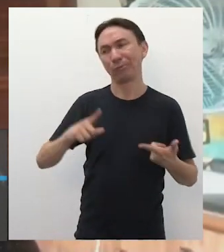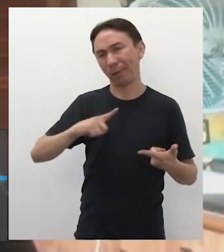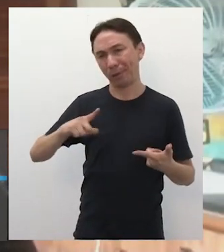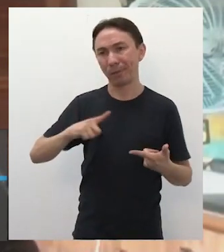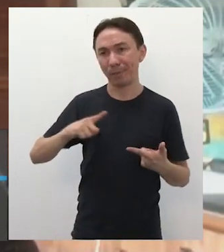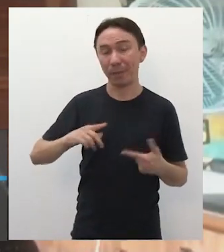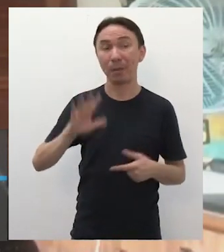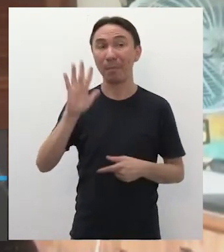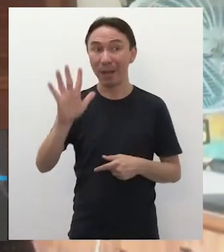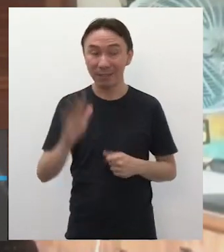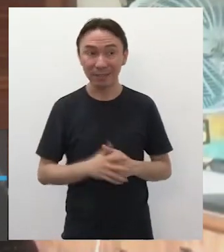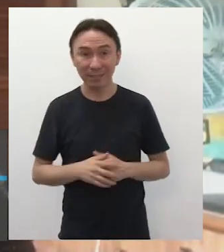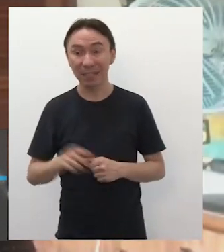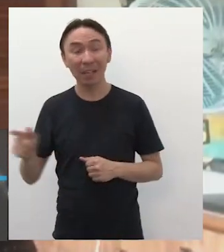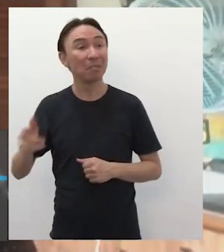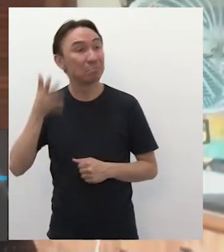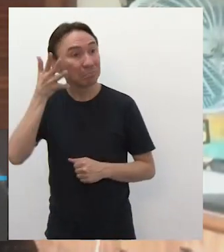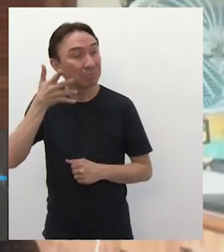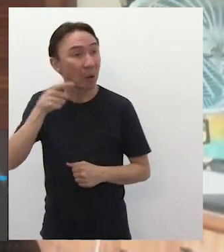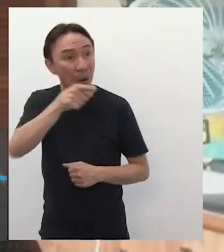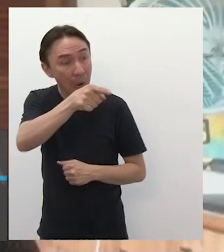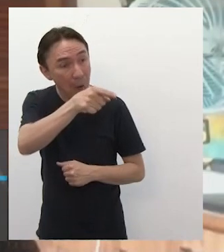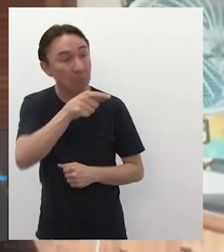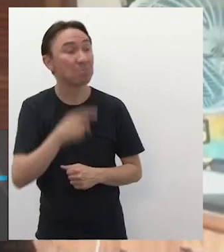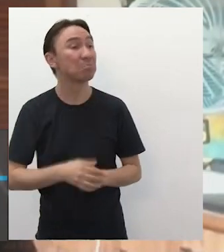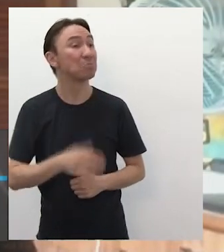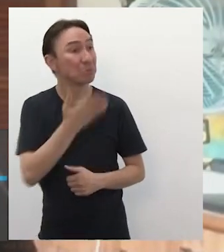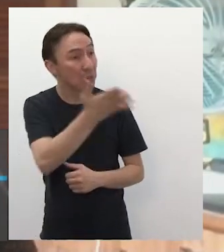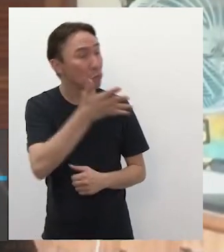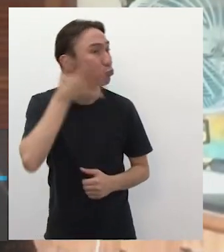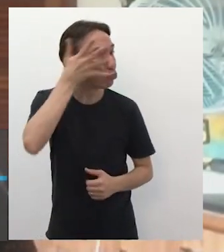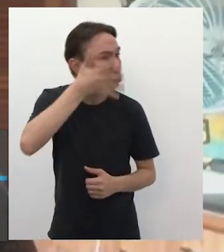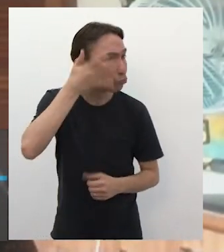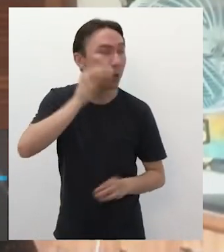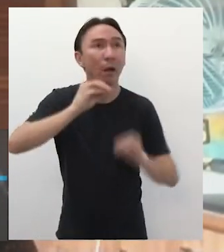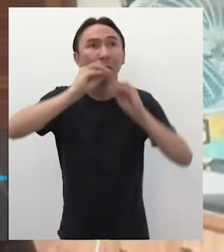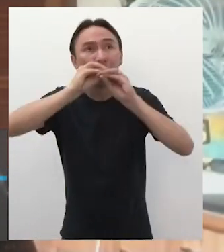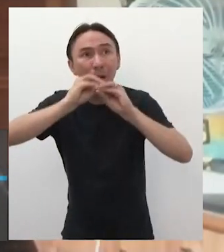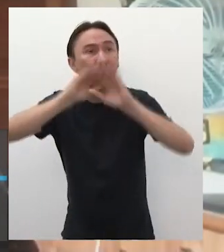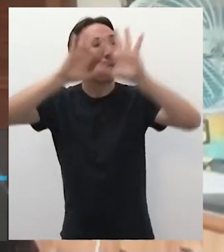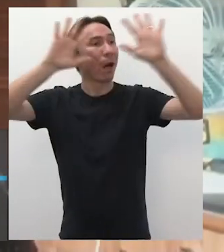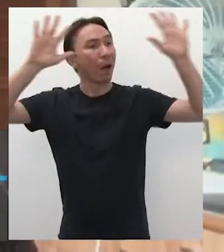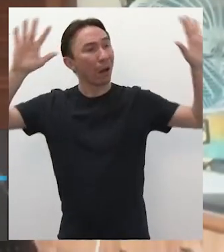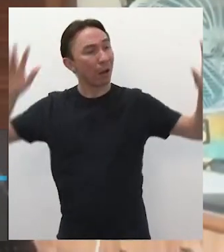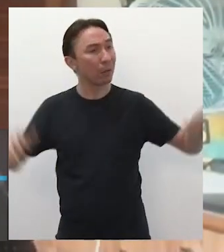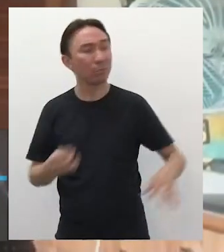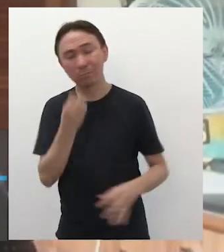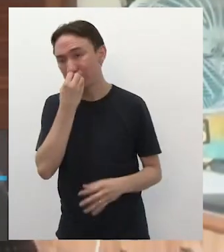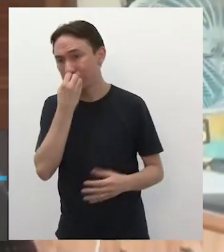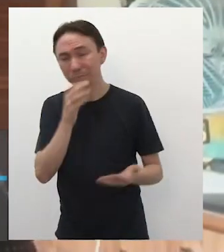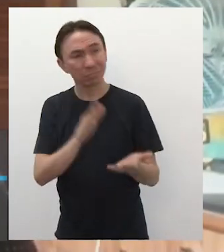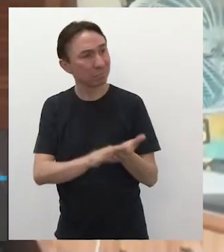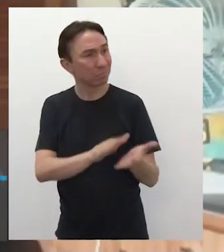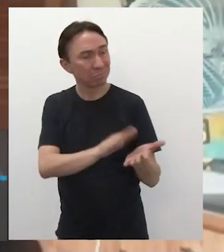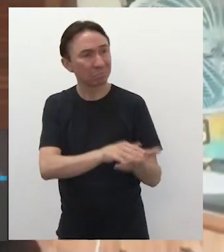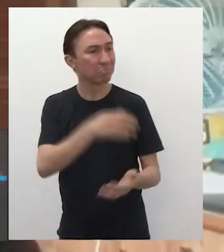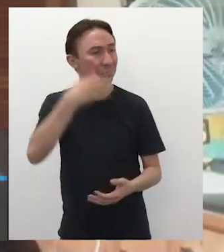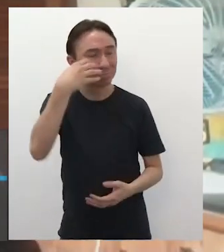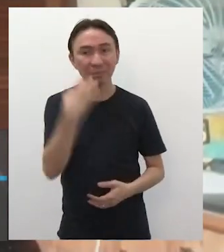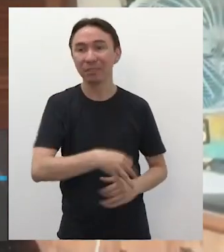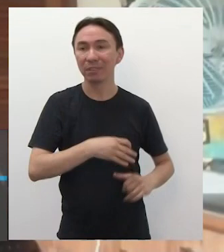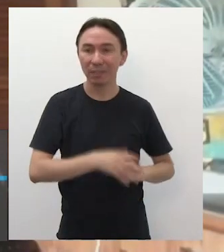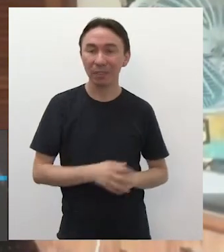Flávia, a sua fala foi muito clara, como a colega colocou aí no chat, com exemplos, bem didática.